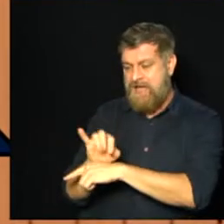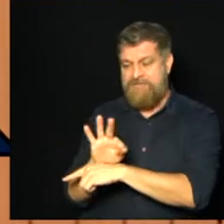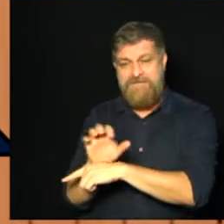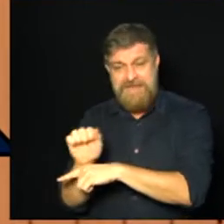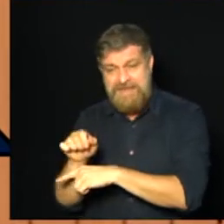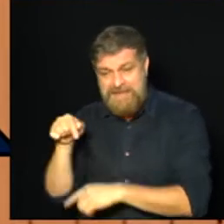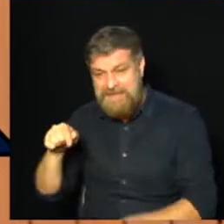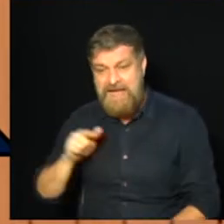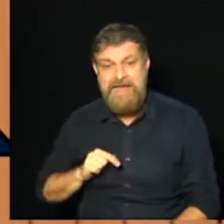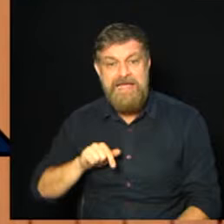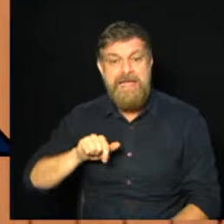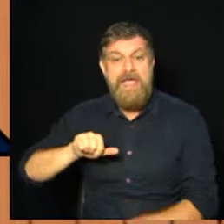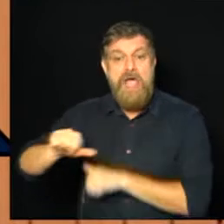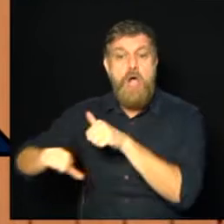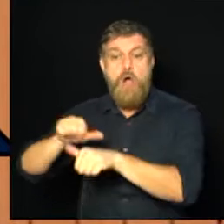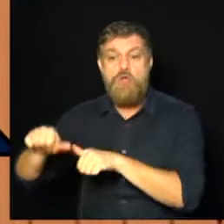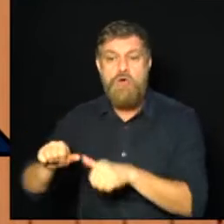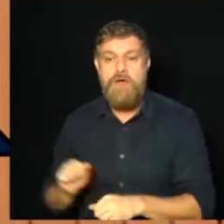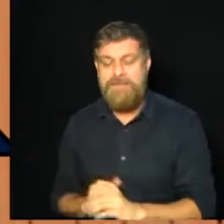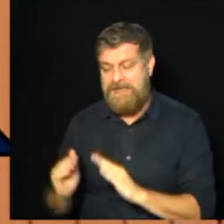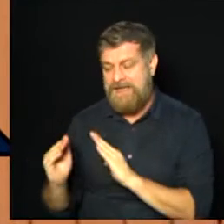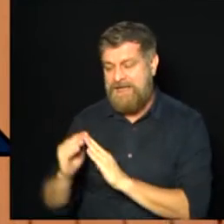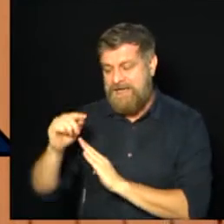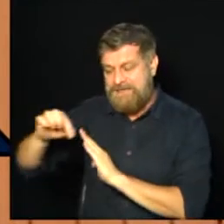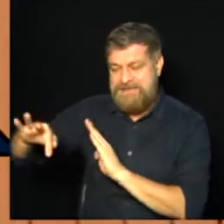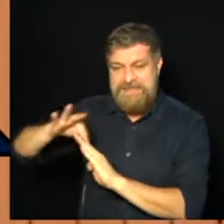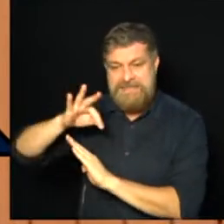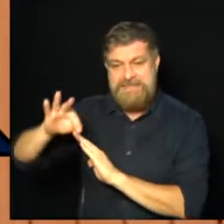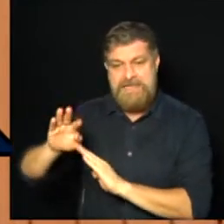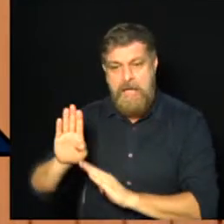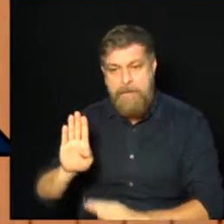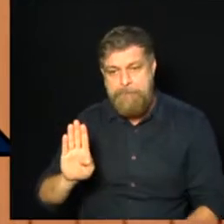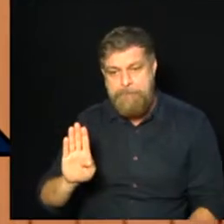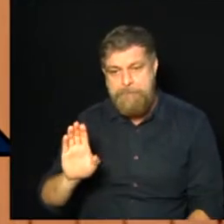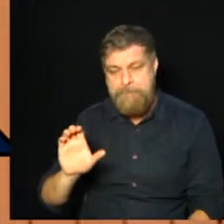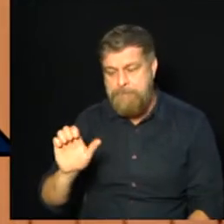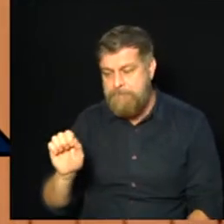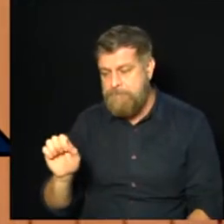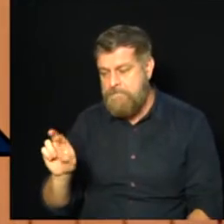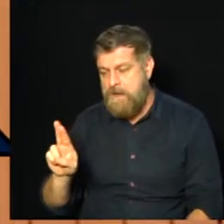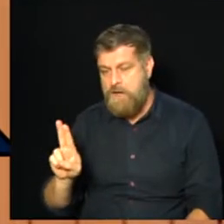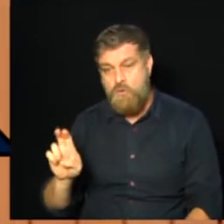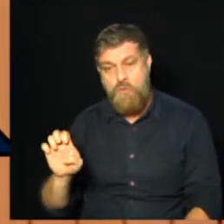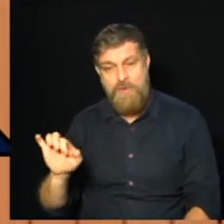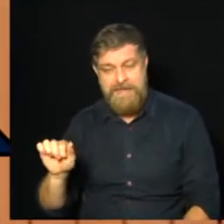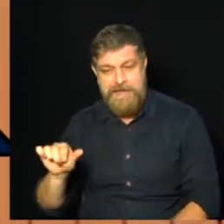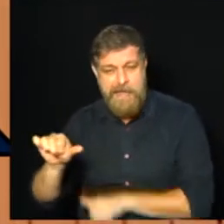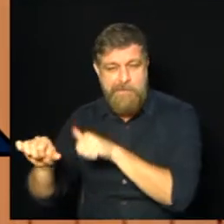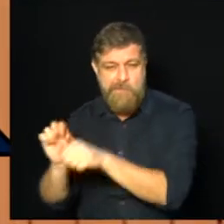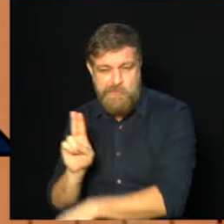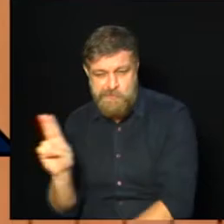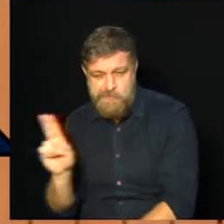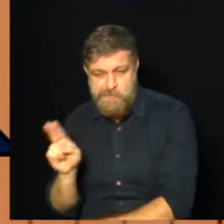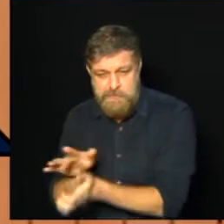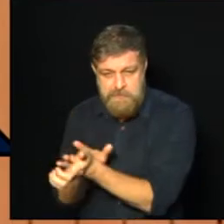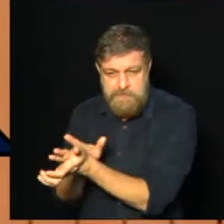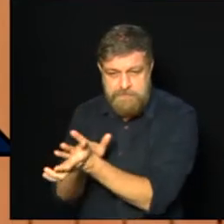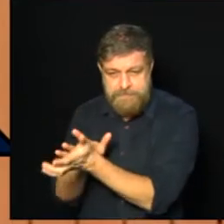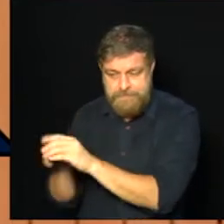antiga Santa Casa de Barueri, né, que mudou de nome, mudou de razão social e veio disputar Campinas.